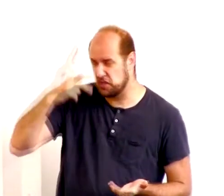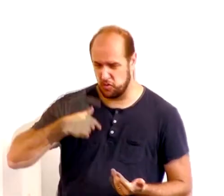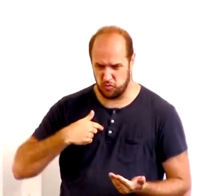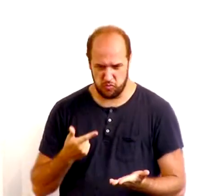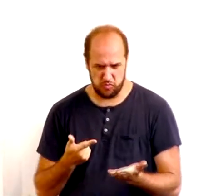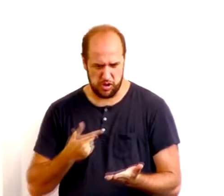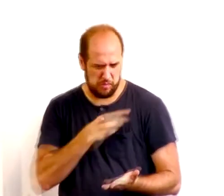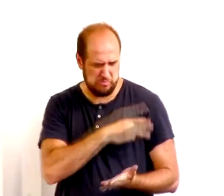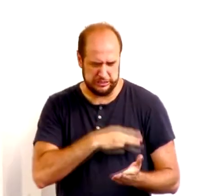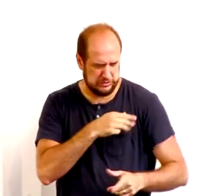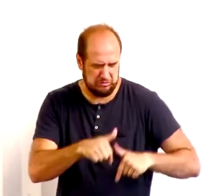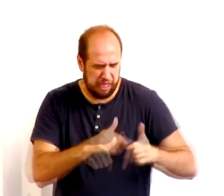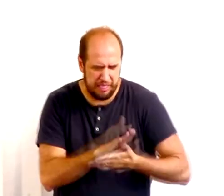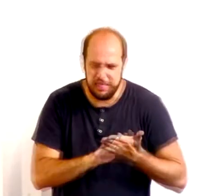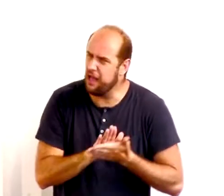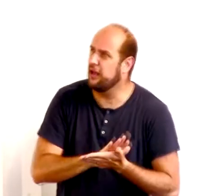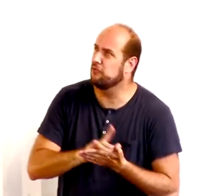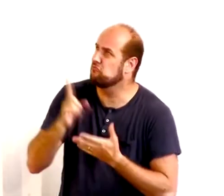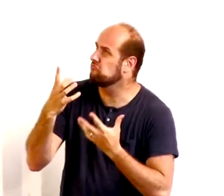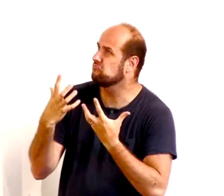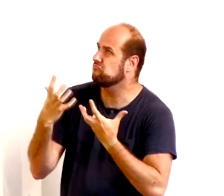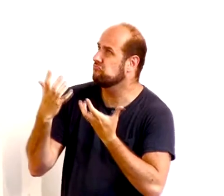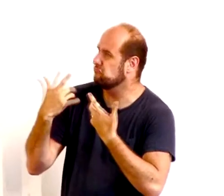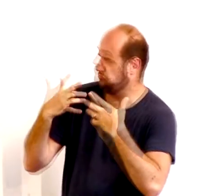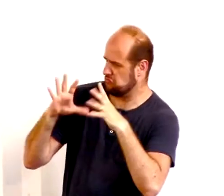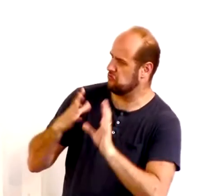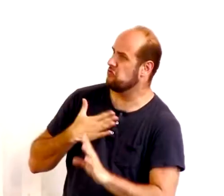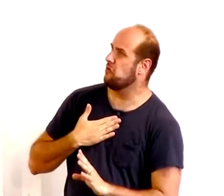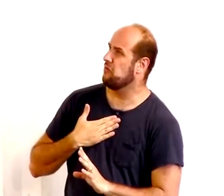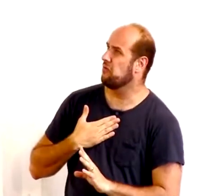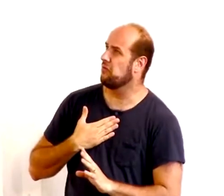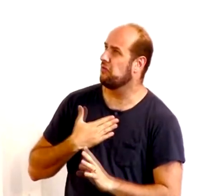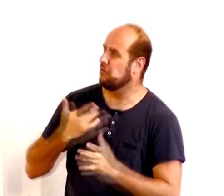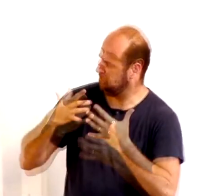missão? O Senhor não me quer na missão? Será que é isso?